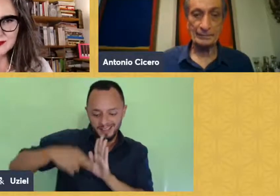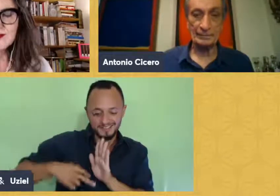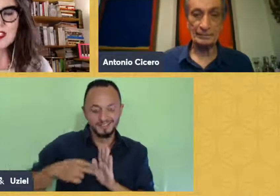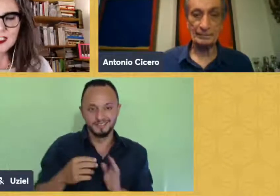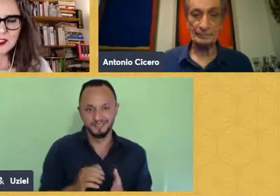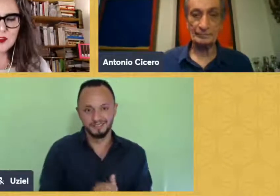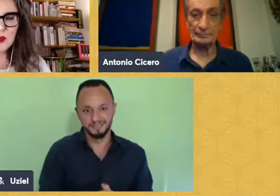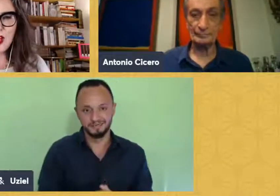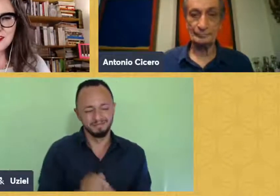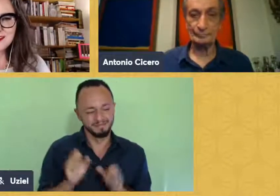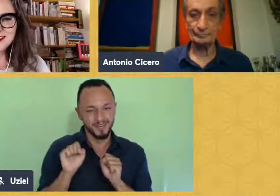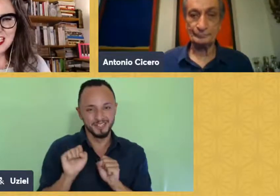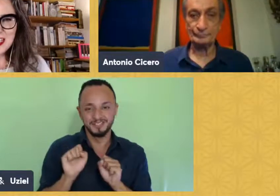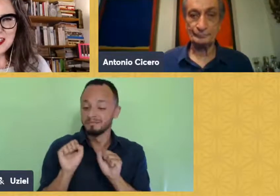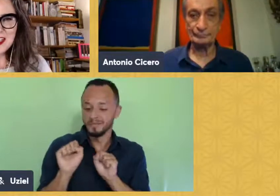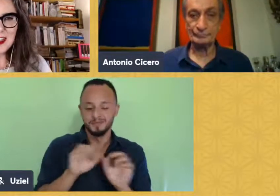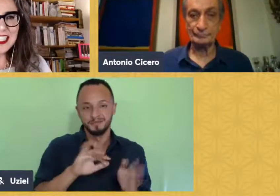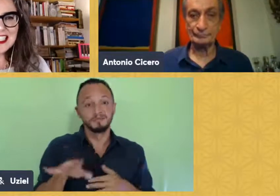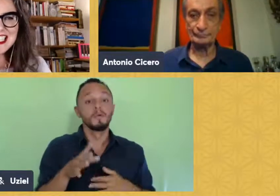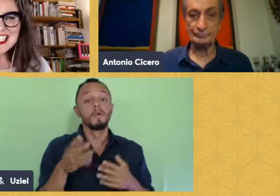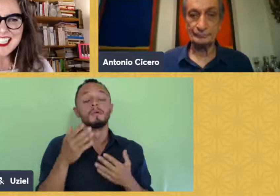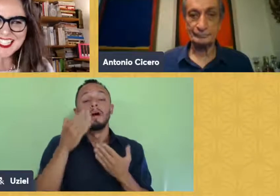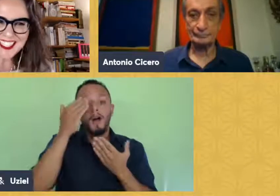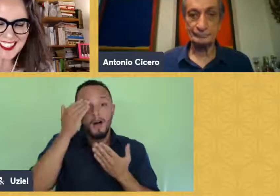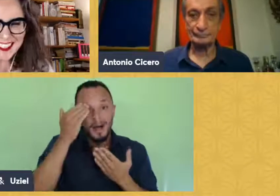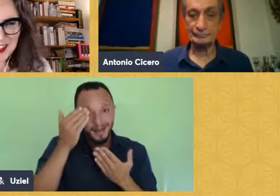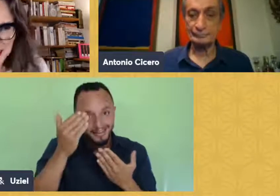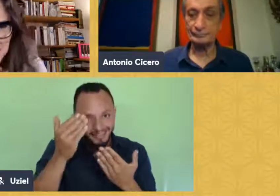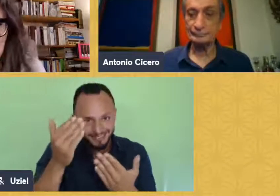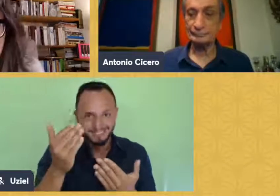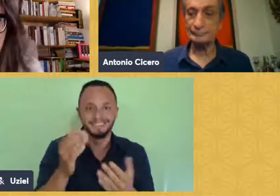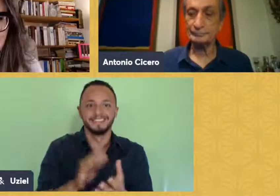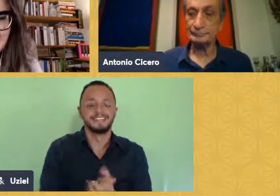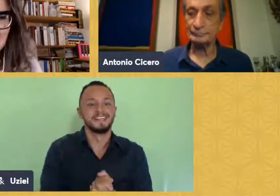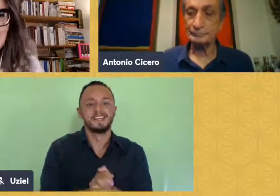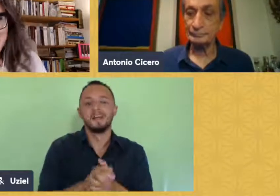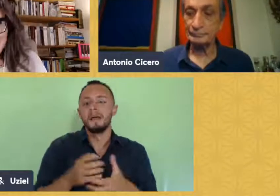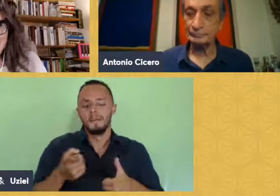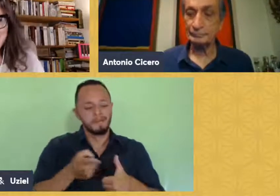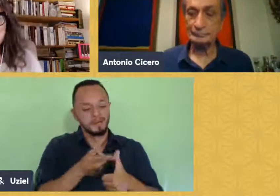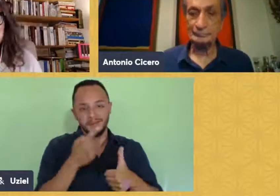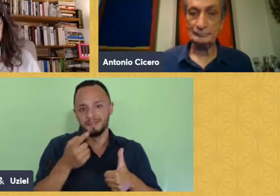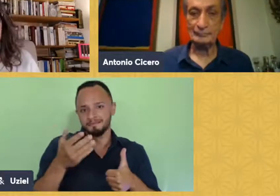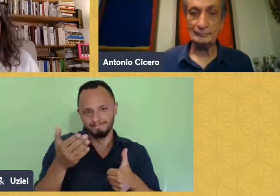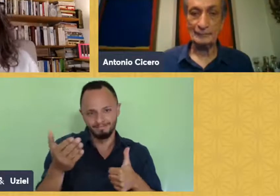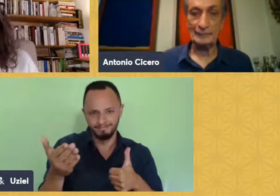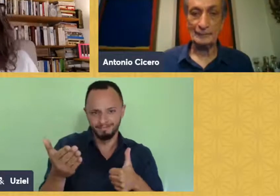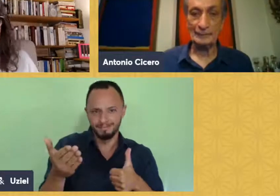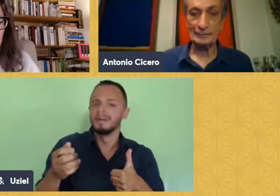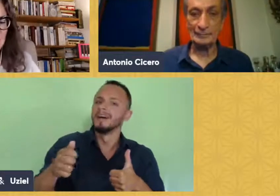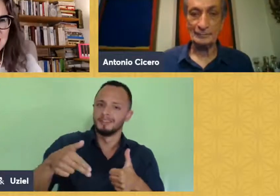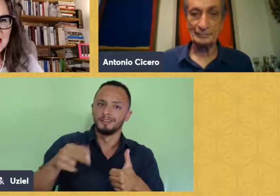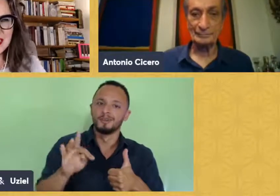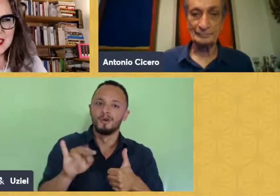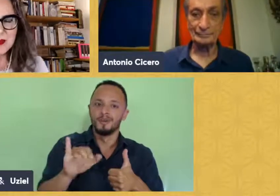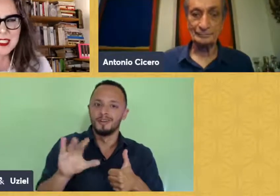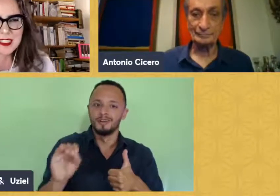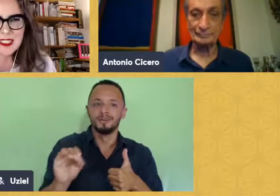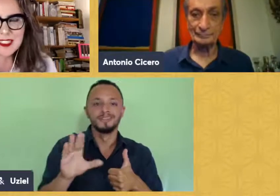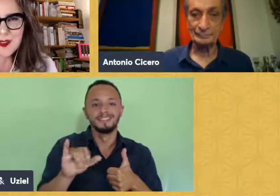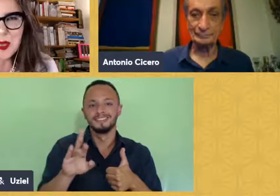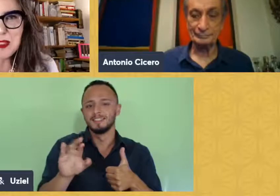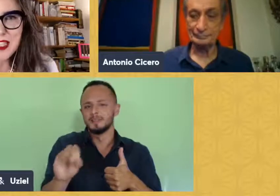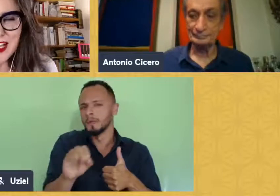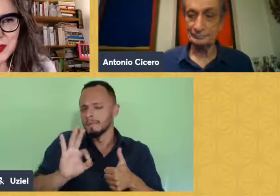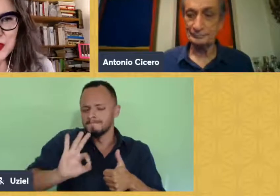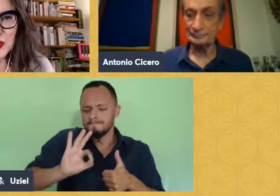Pode. Então vamos lá. Quero agradecer, antes de mais nada, a você, né, Antônio Cícero, em nome de todas as equipes aí